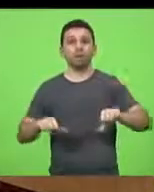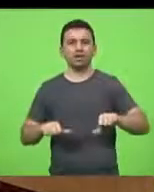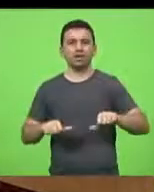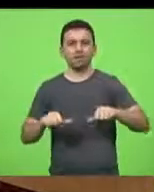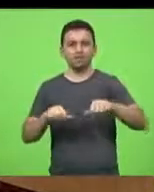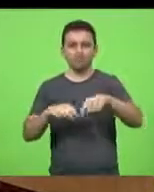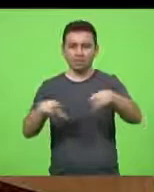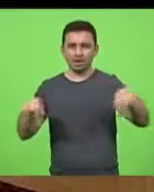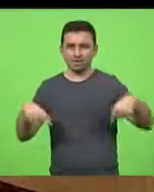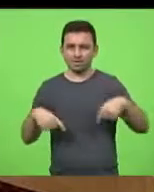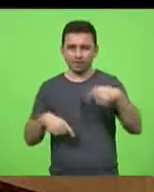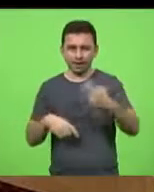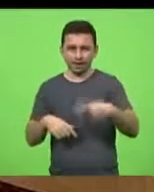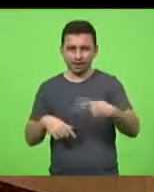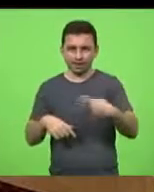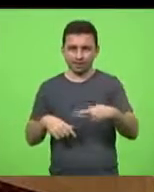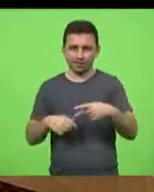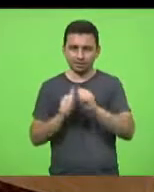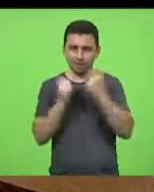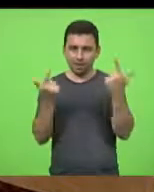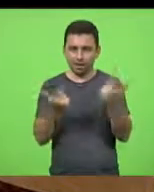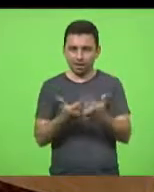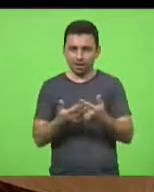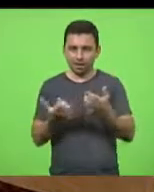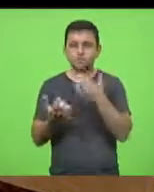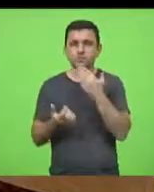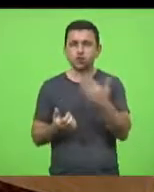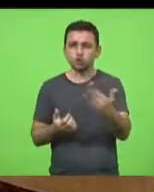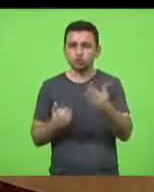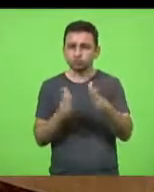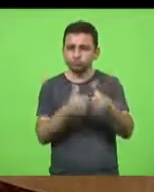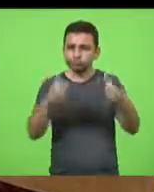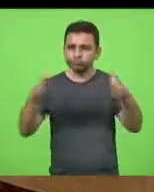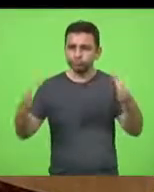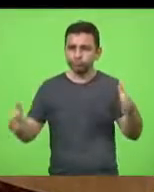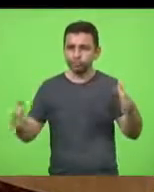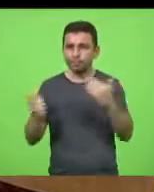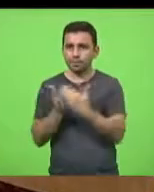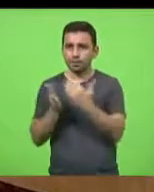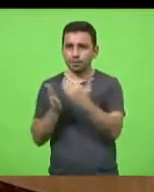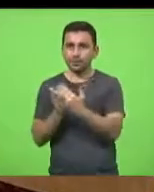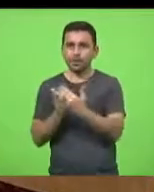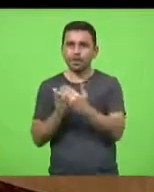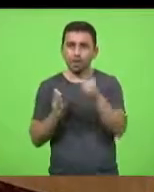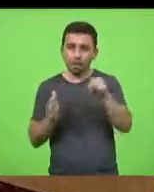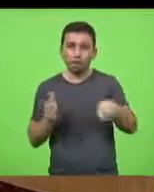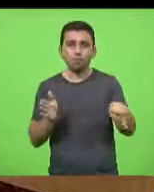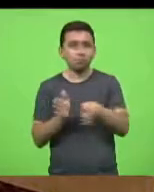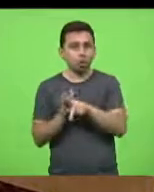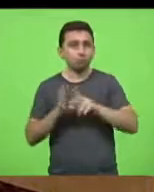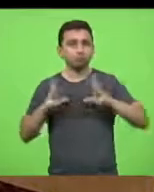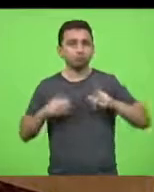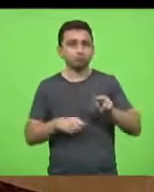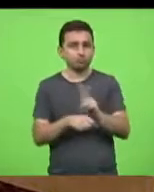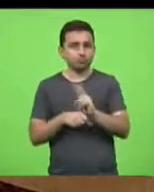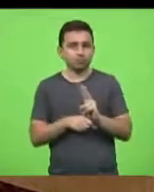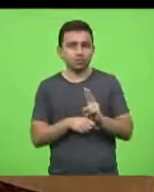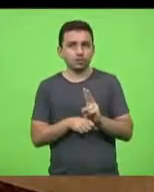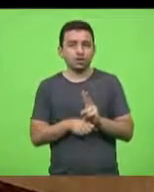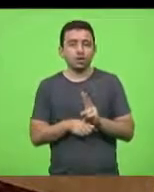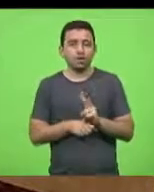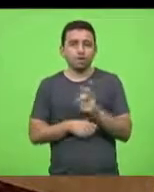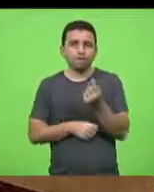diretora, quando pediu a prorrogação, foi em função das questões sanitárias. O preço de uma